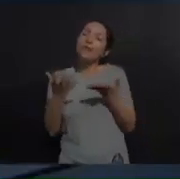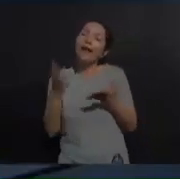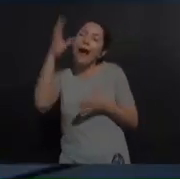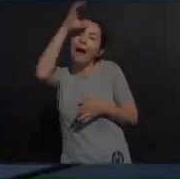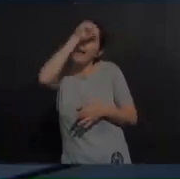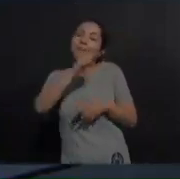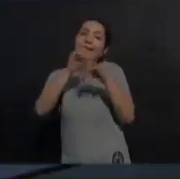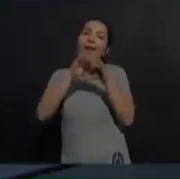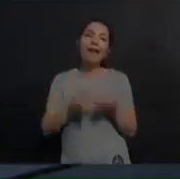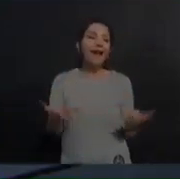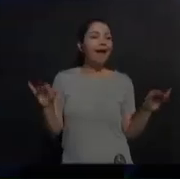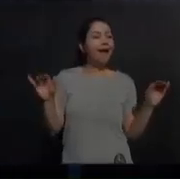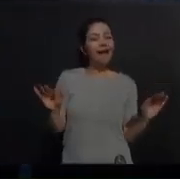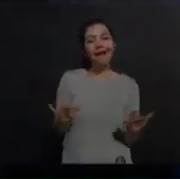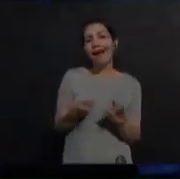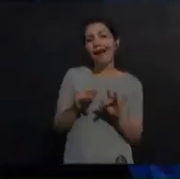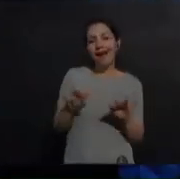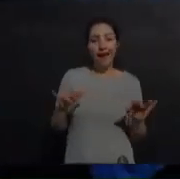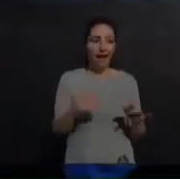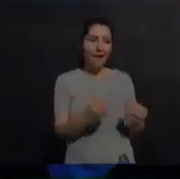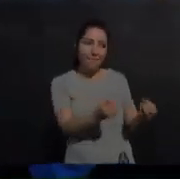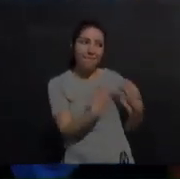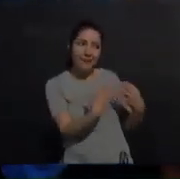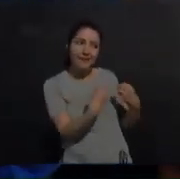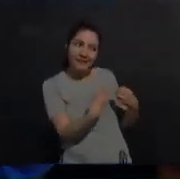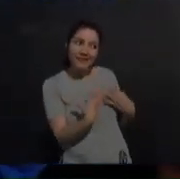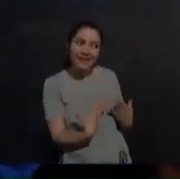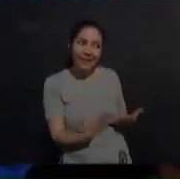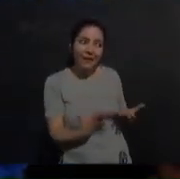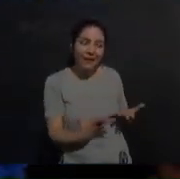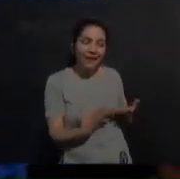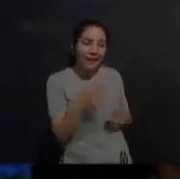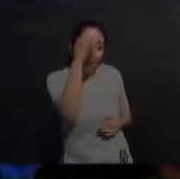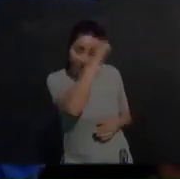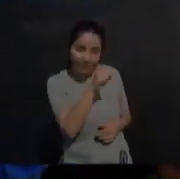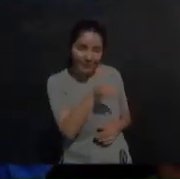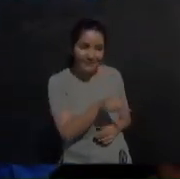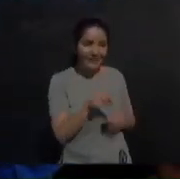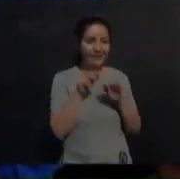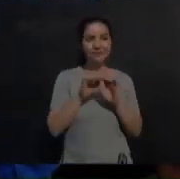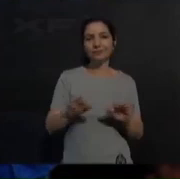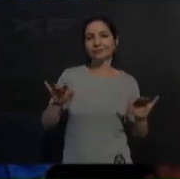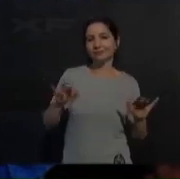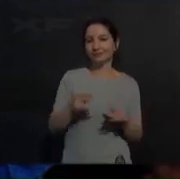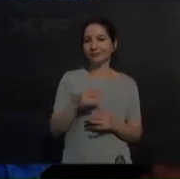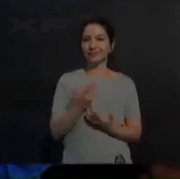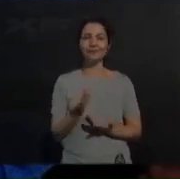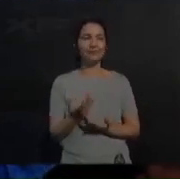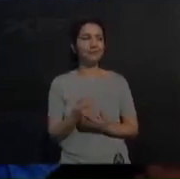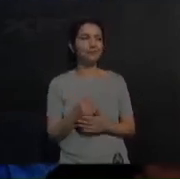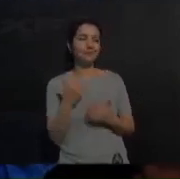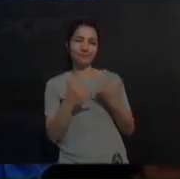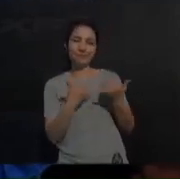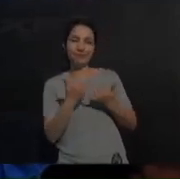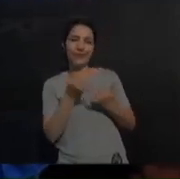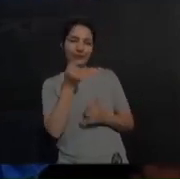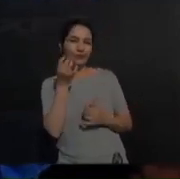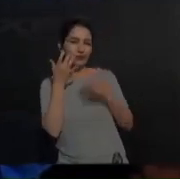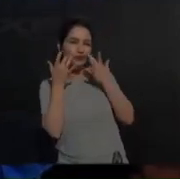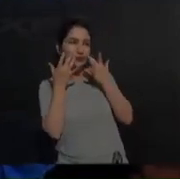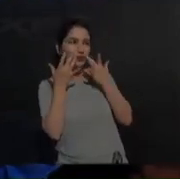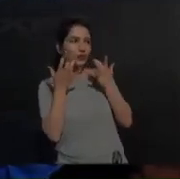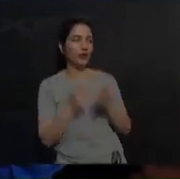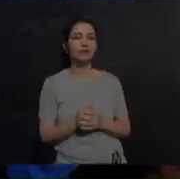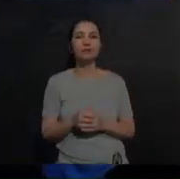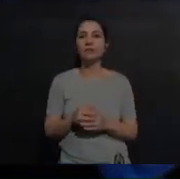tocar teclado. Você pode me ensinar? Então vamos tocar, faz de conta que sou eu. Chega de